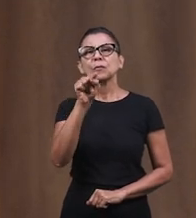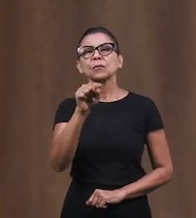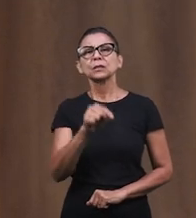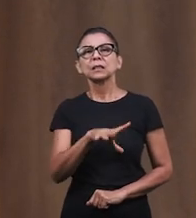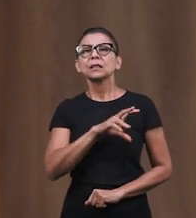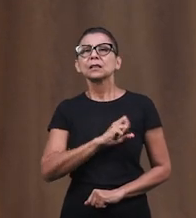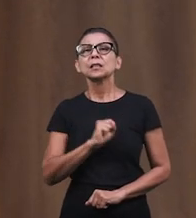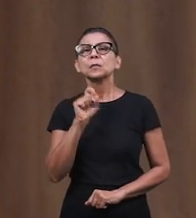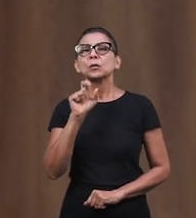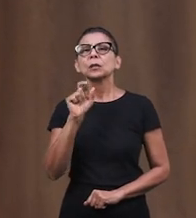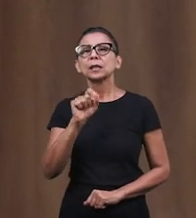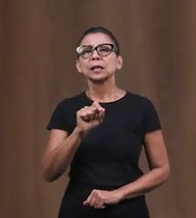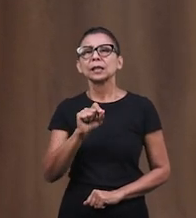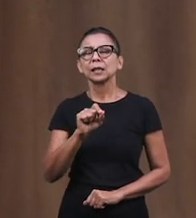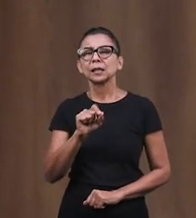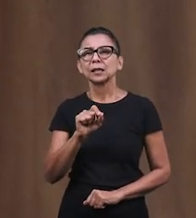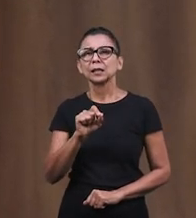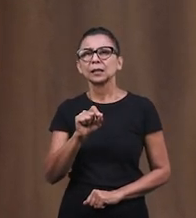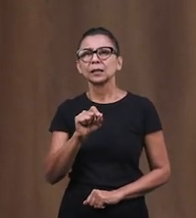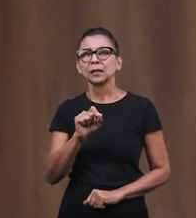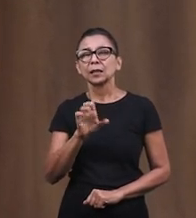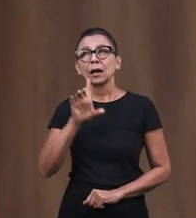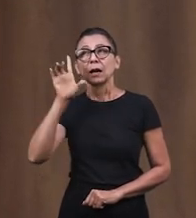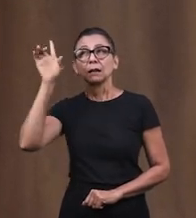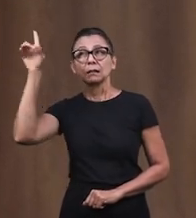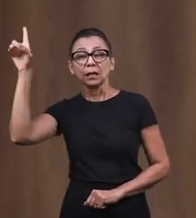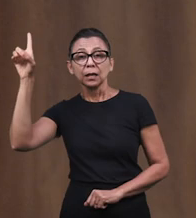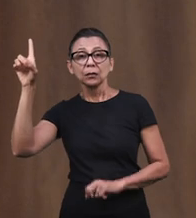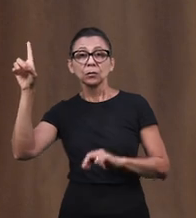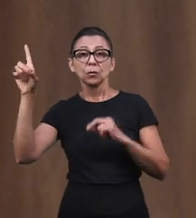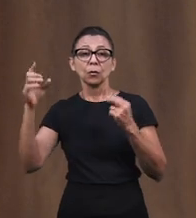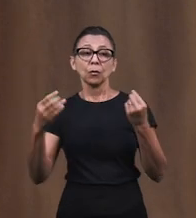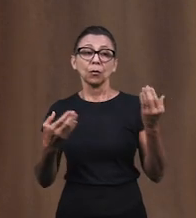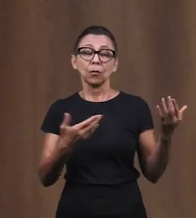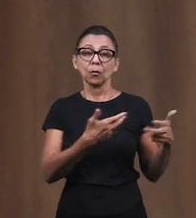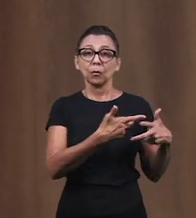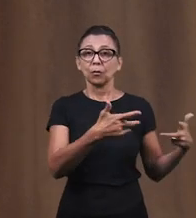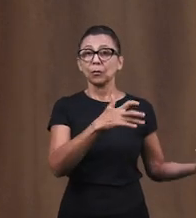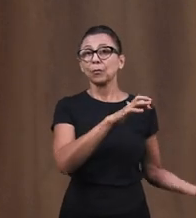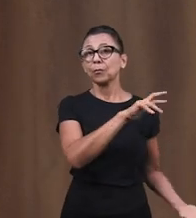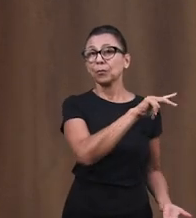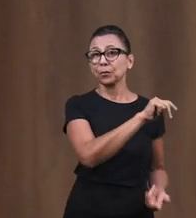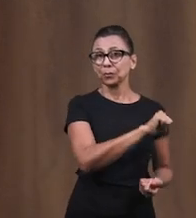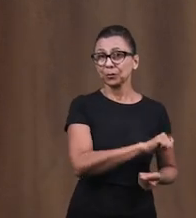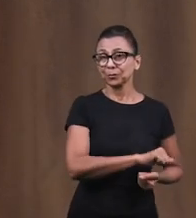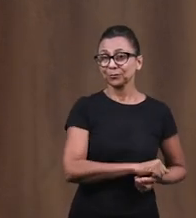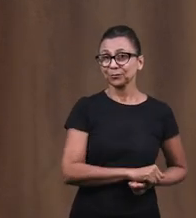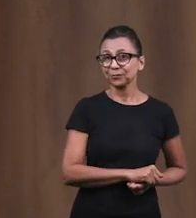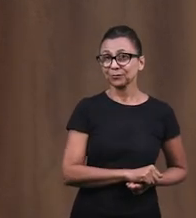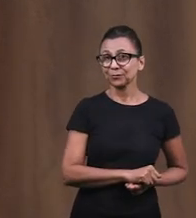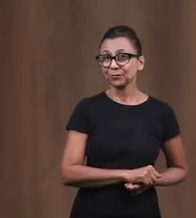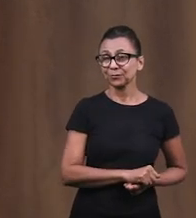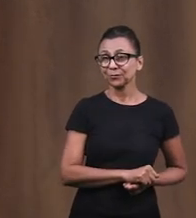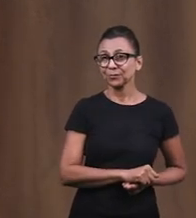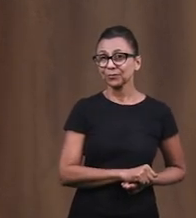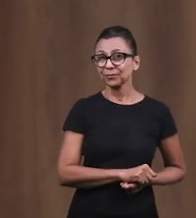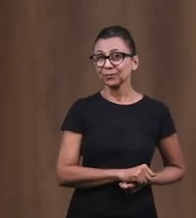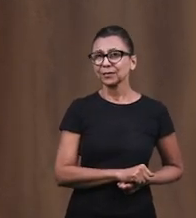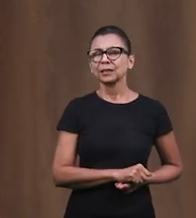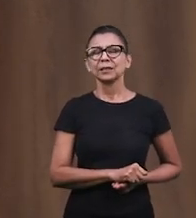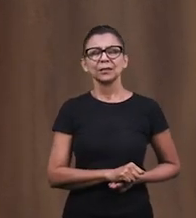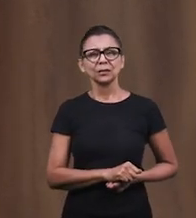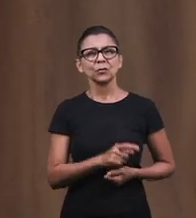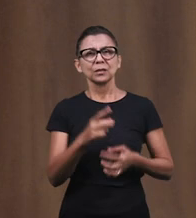que a tudo na sua vida? Você tem dado testemunho da sua fé de que Jesus é o seu Senhor e Salvador